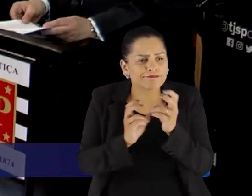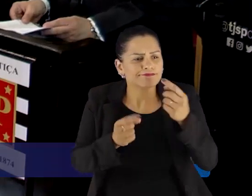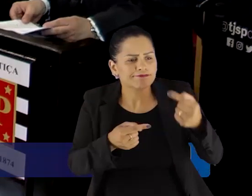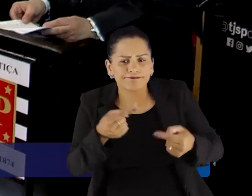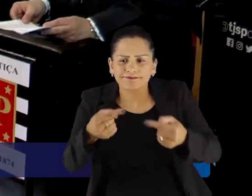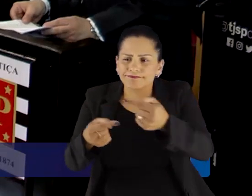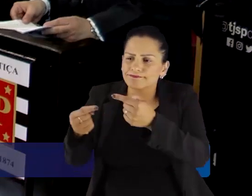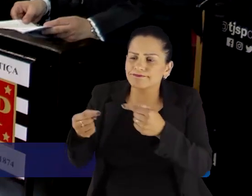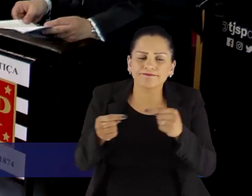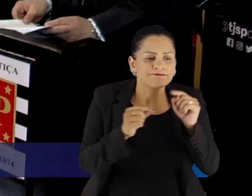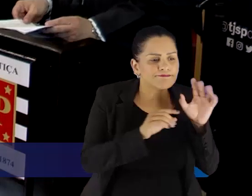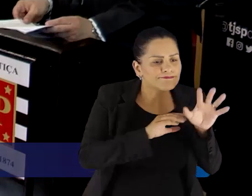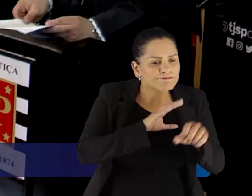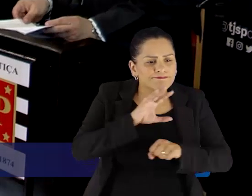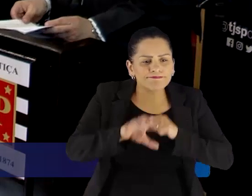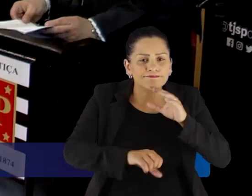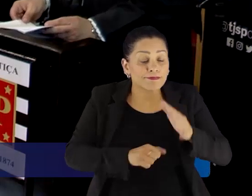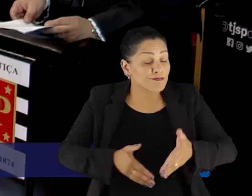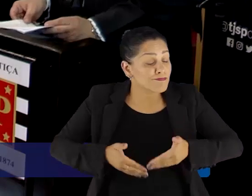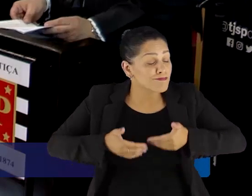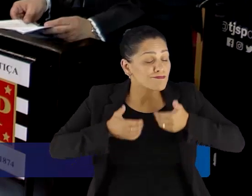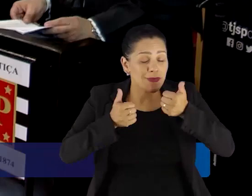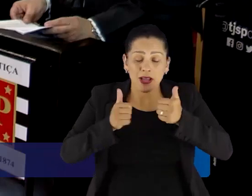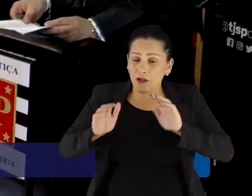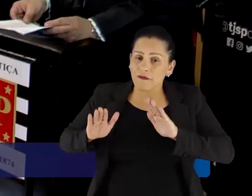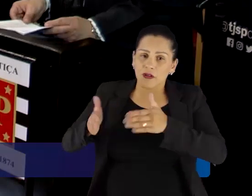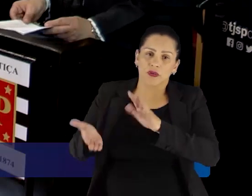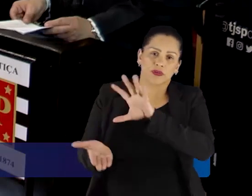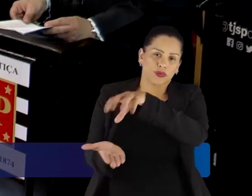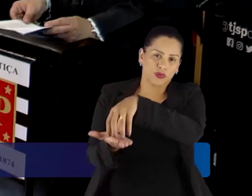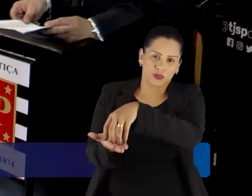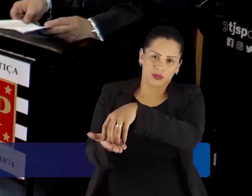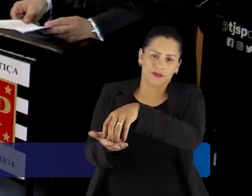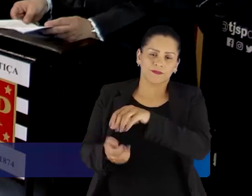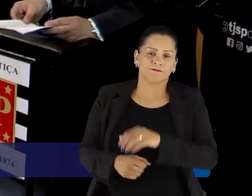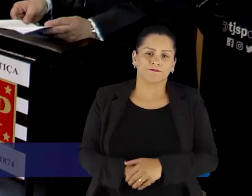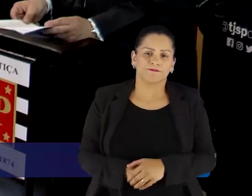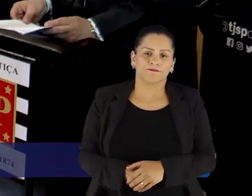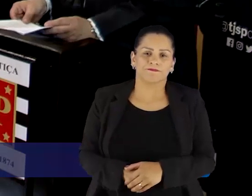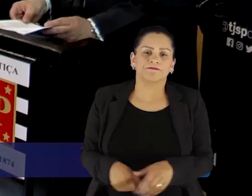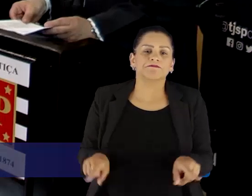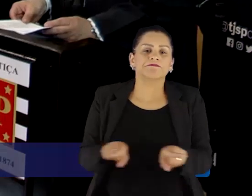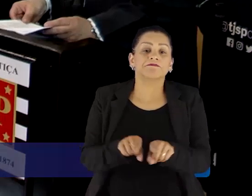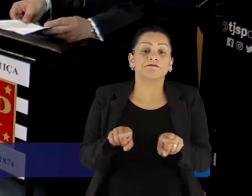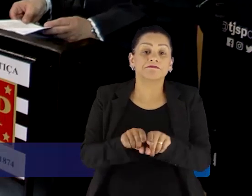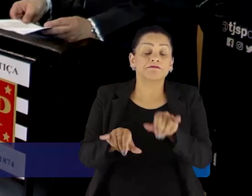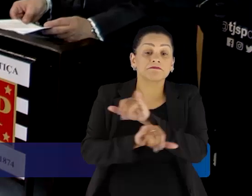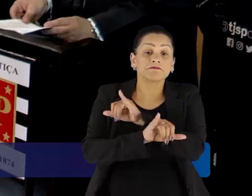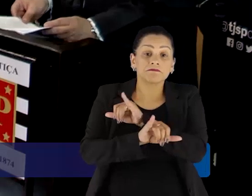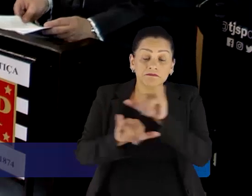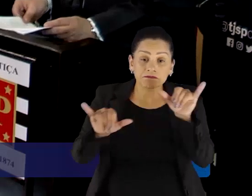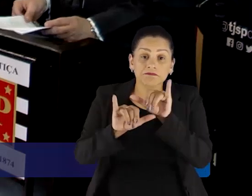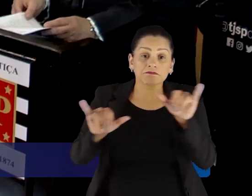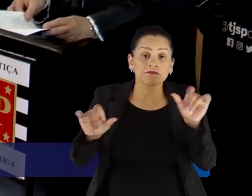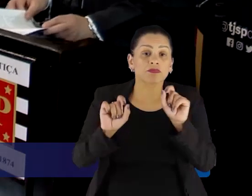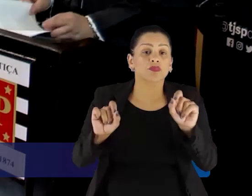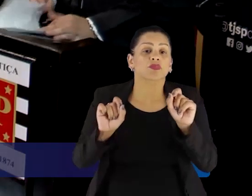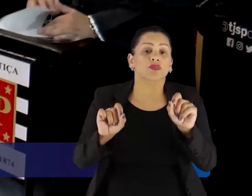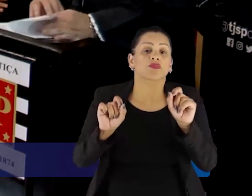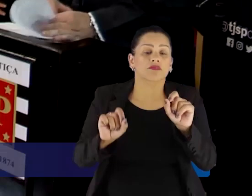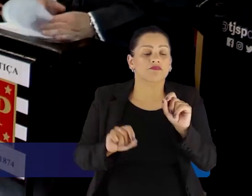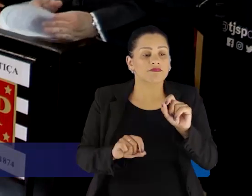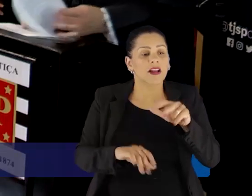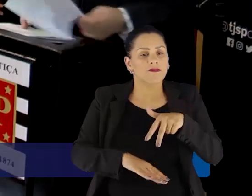extrair o melhor para a instituição e a programação da solidez institucional